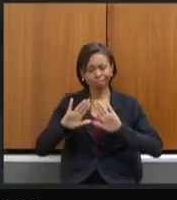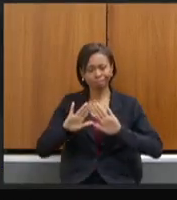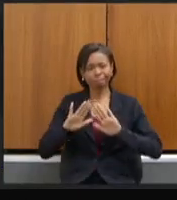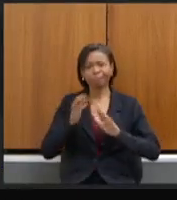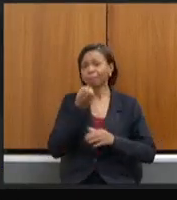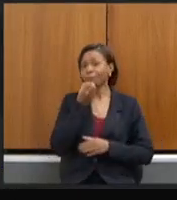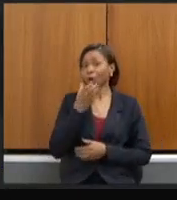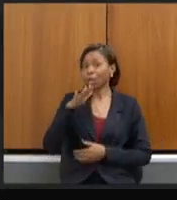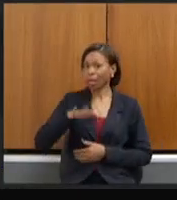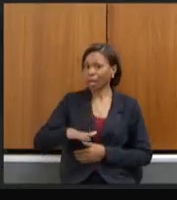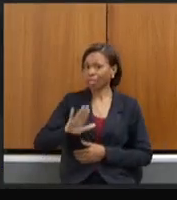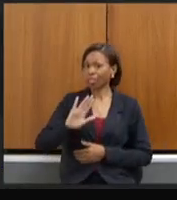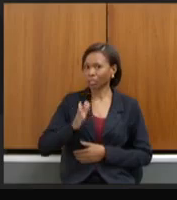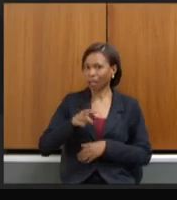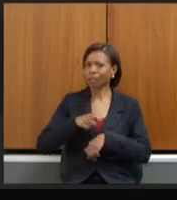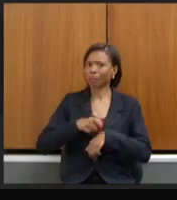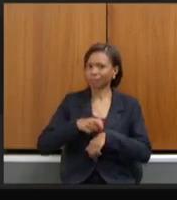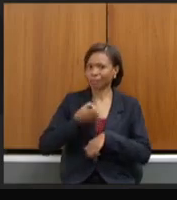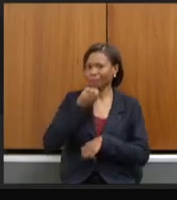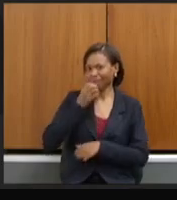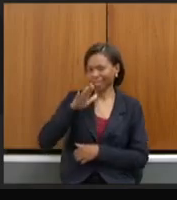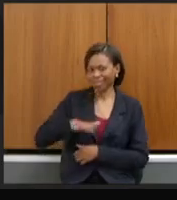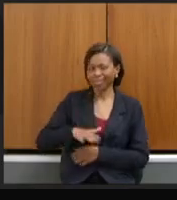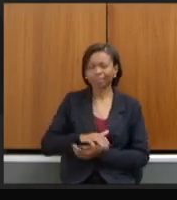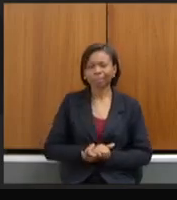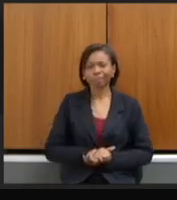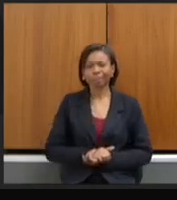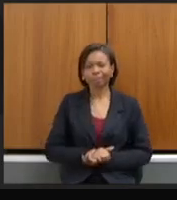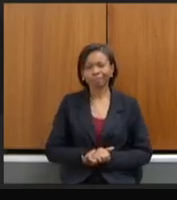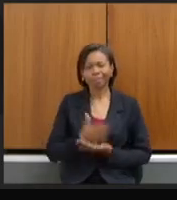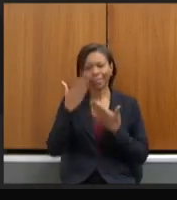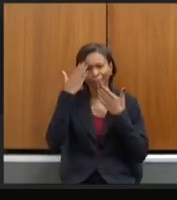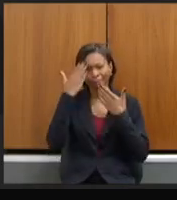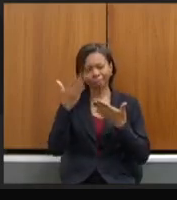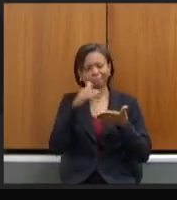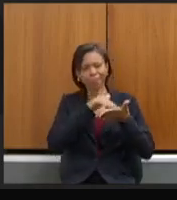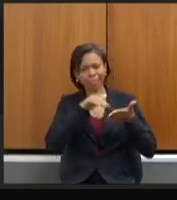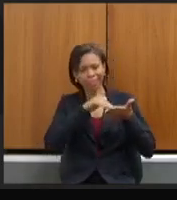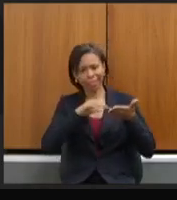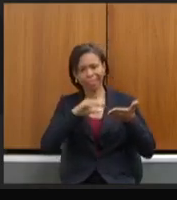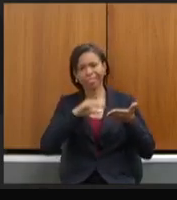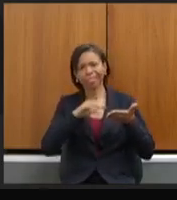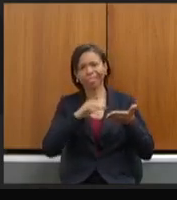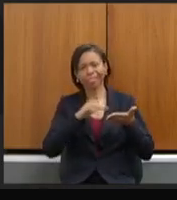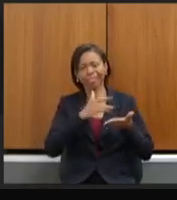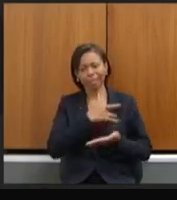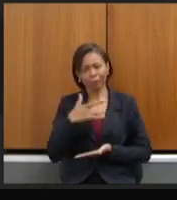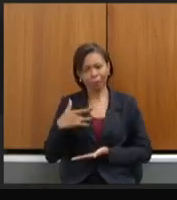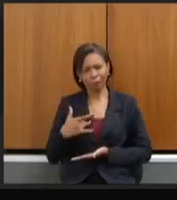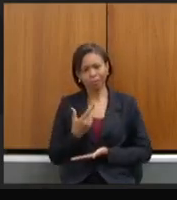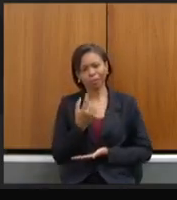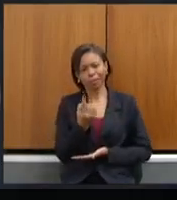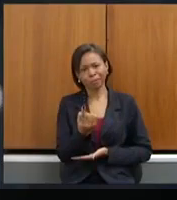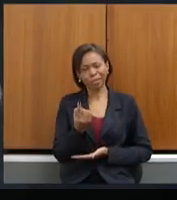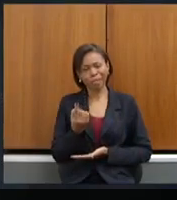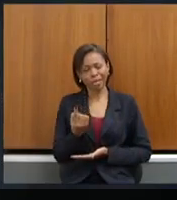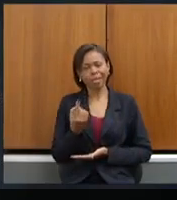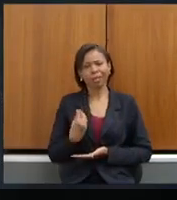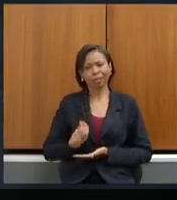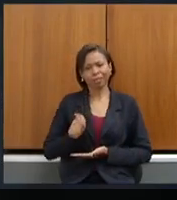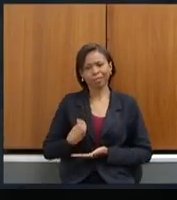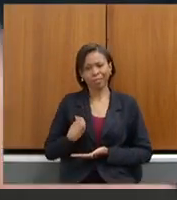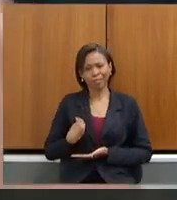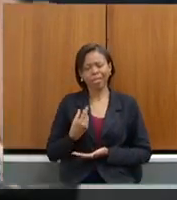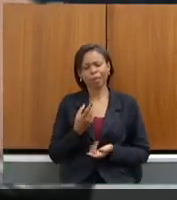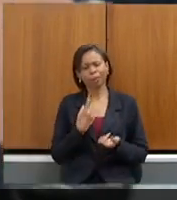depois de meio-dia agradeceu nosso secretário Carlos Eduardo pela presença para dialogar